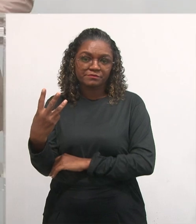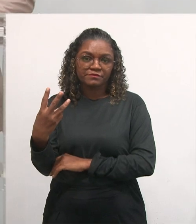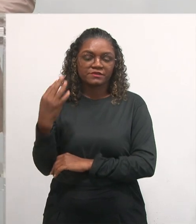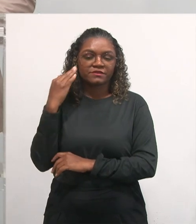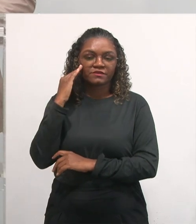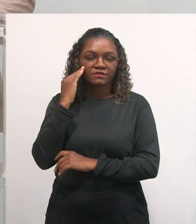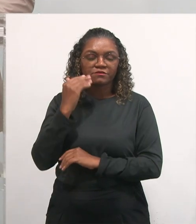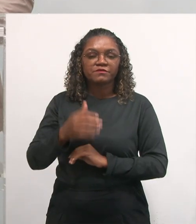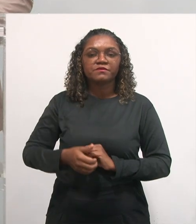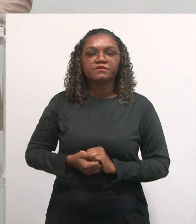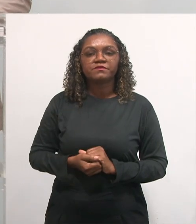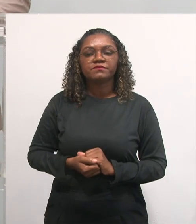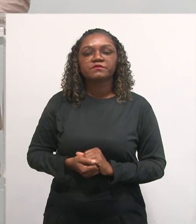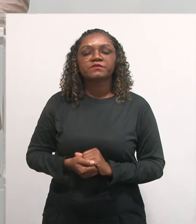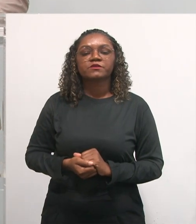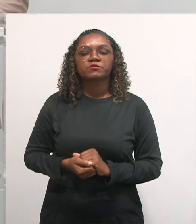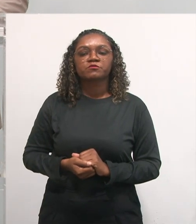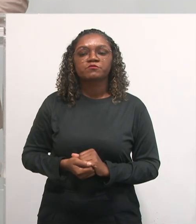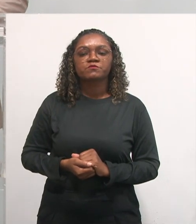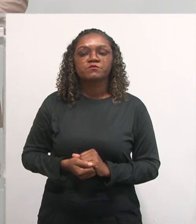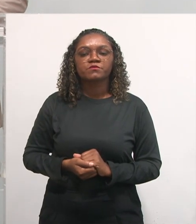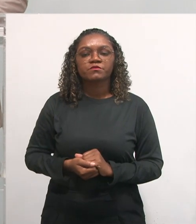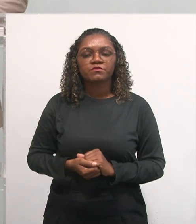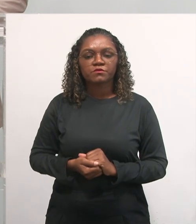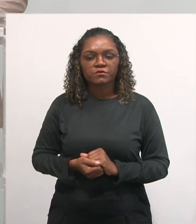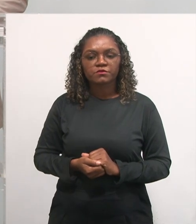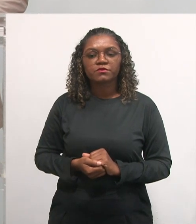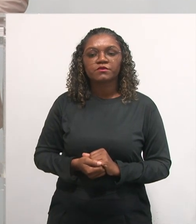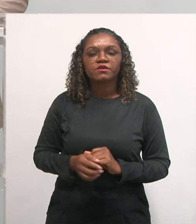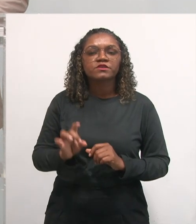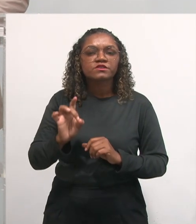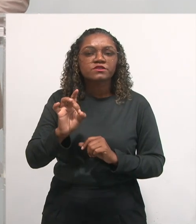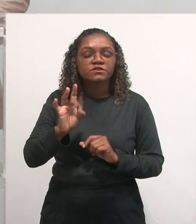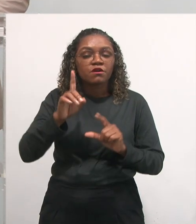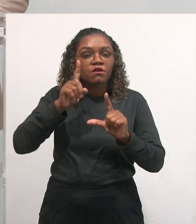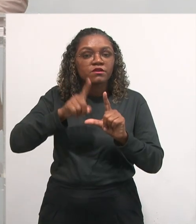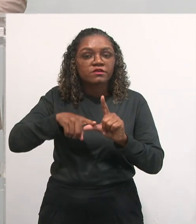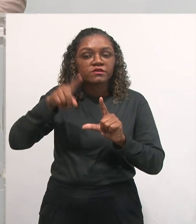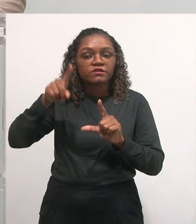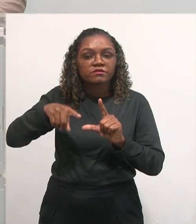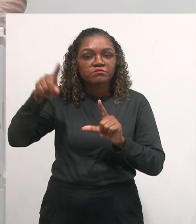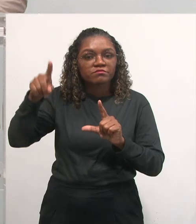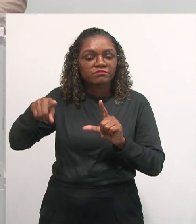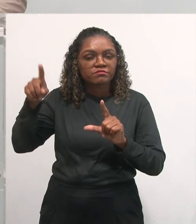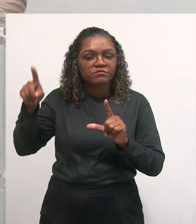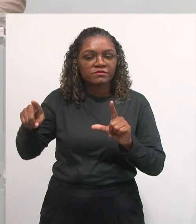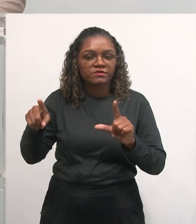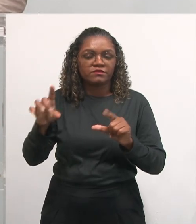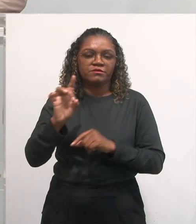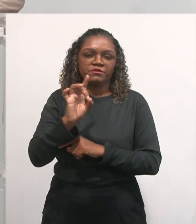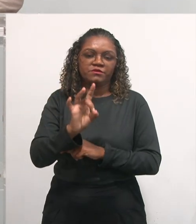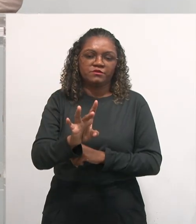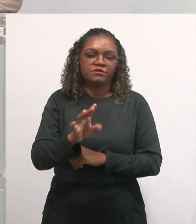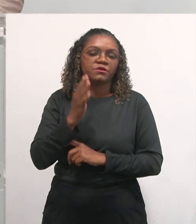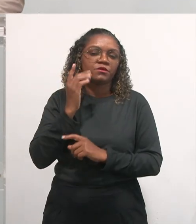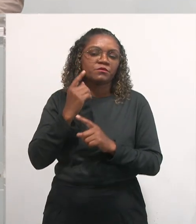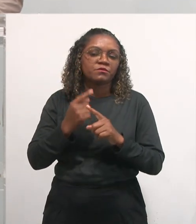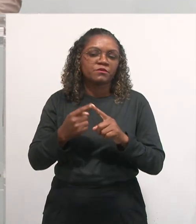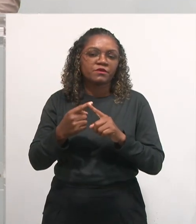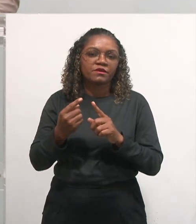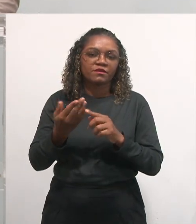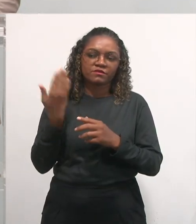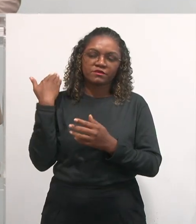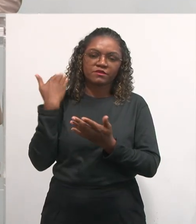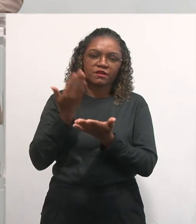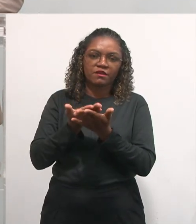ali, próximo a isso. Beleza? São estimativas, é aquela estatística inferencial que a gente fez na